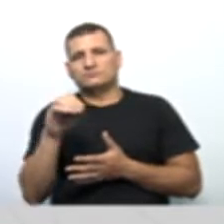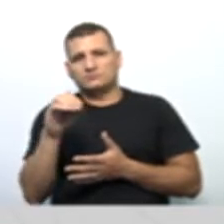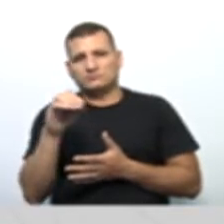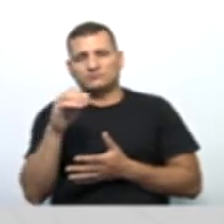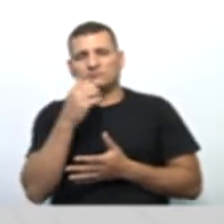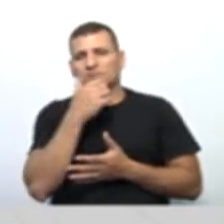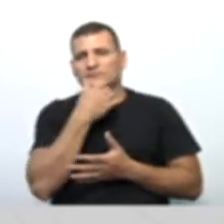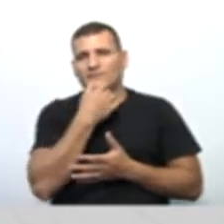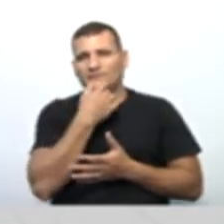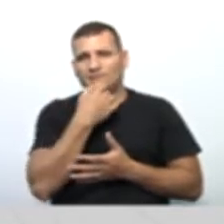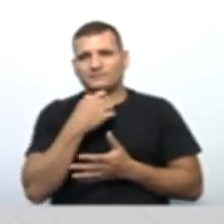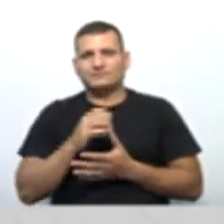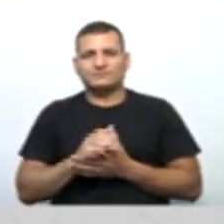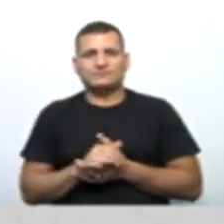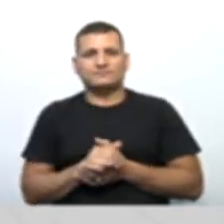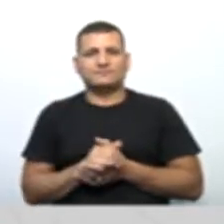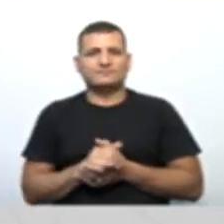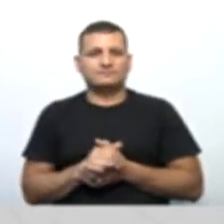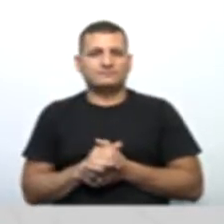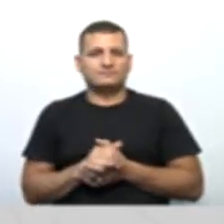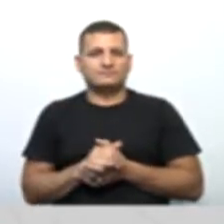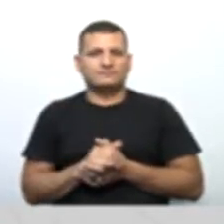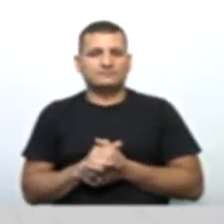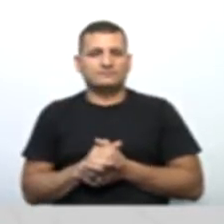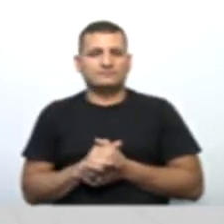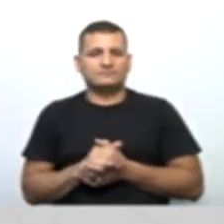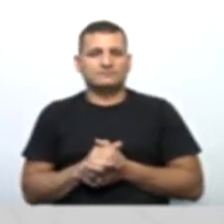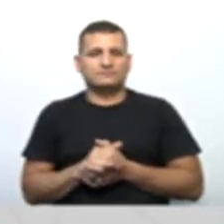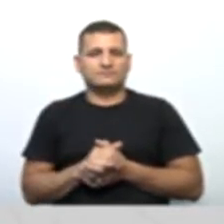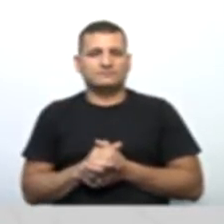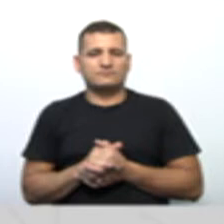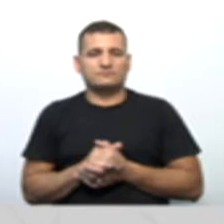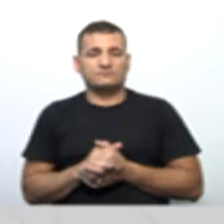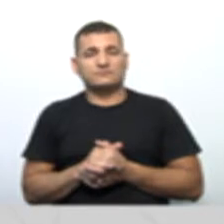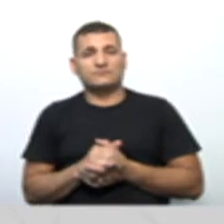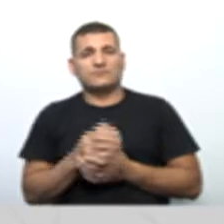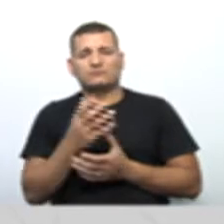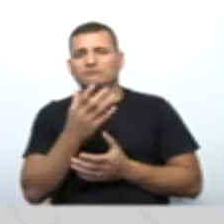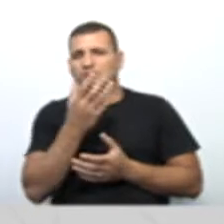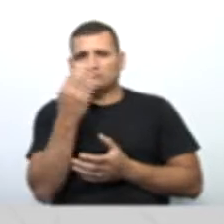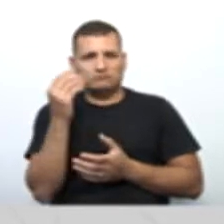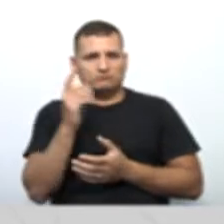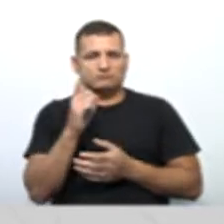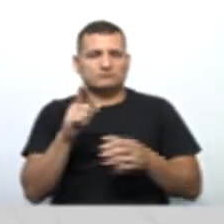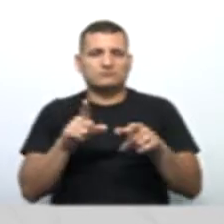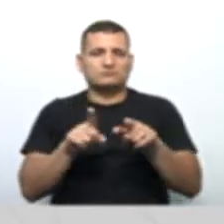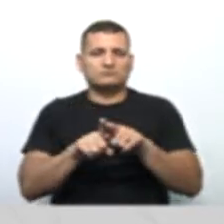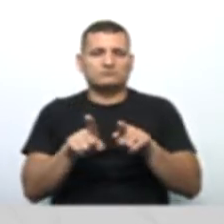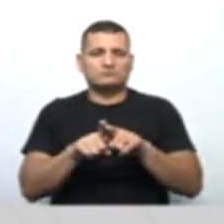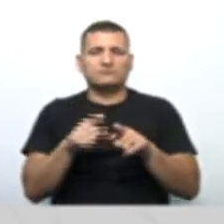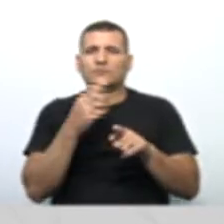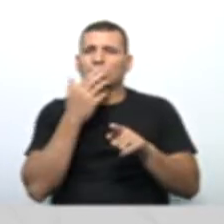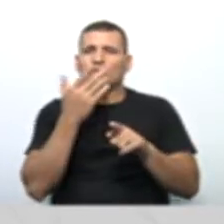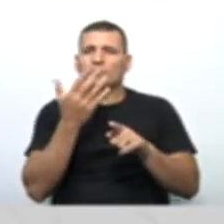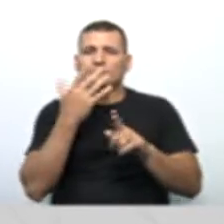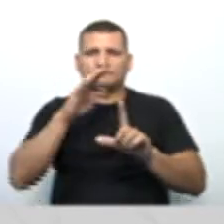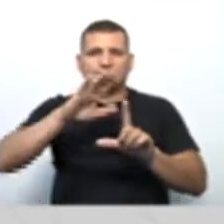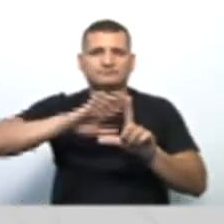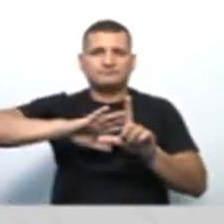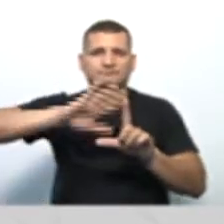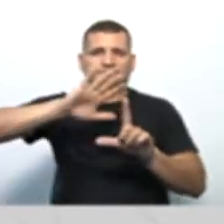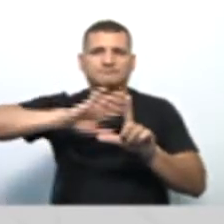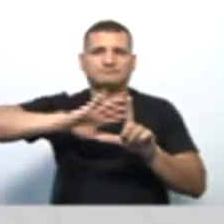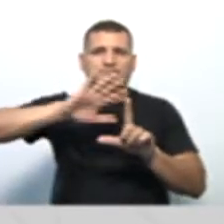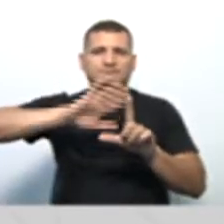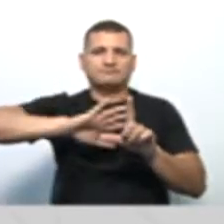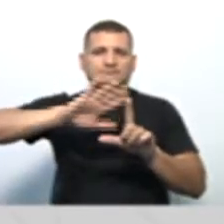site mas as técnicas e tal é você também não pode esquecer do contraste das cores que serão utilizadas como plano de fundo e